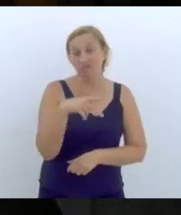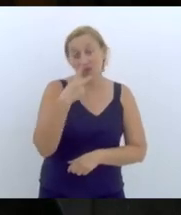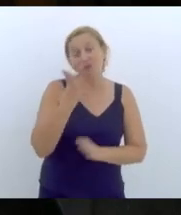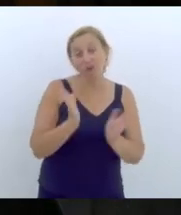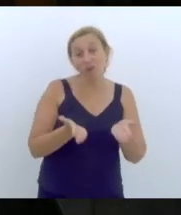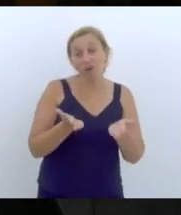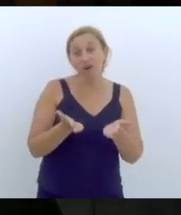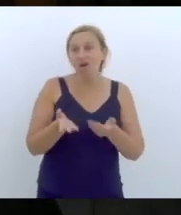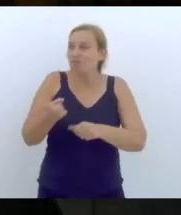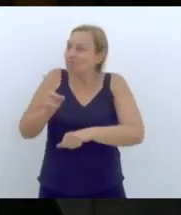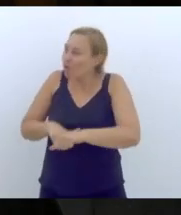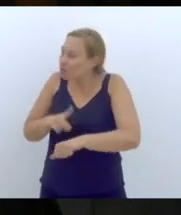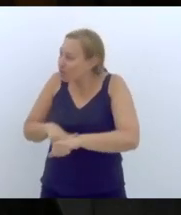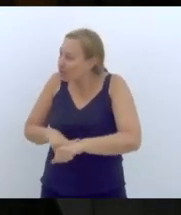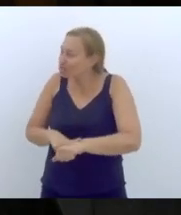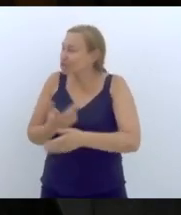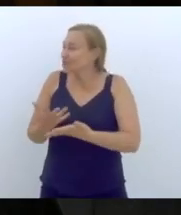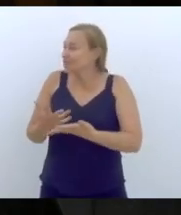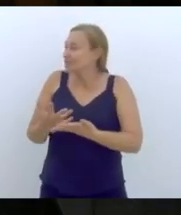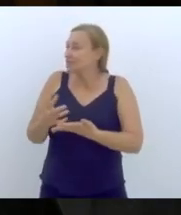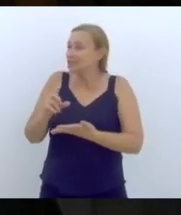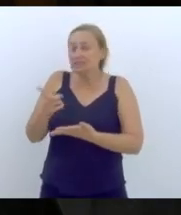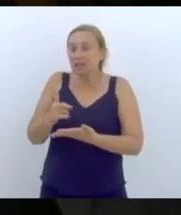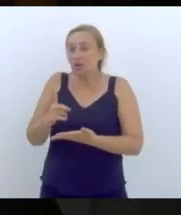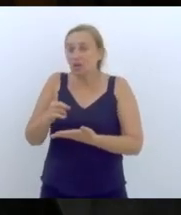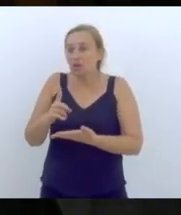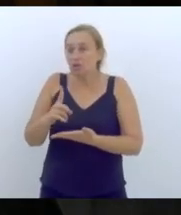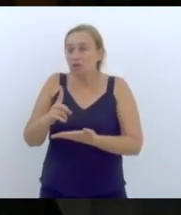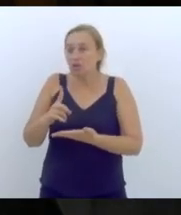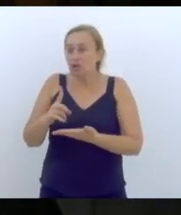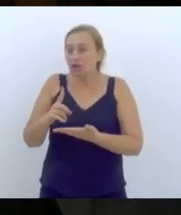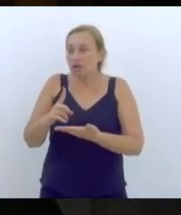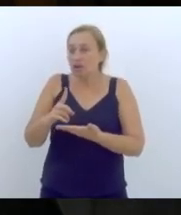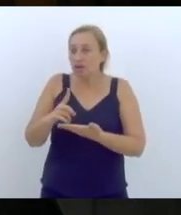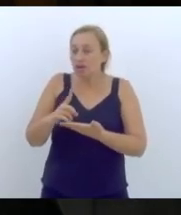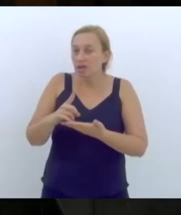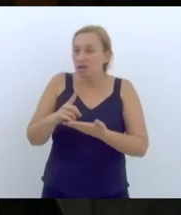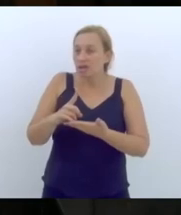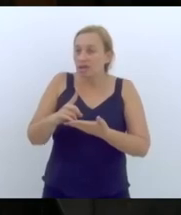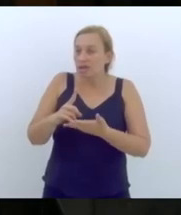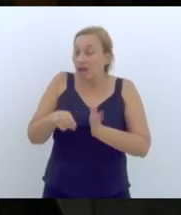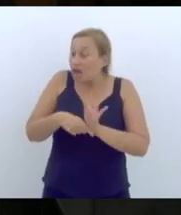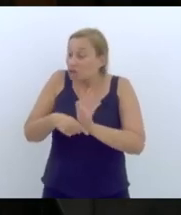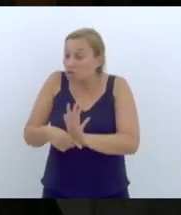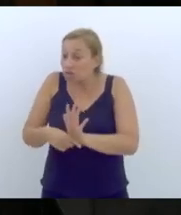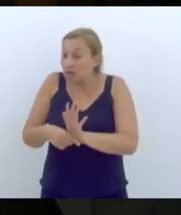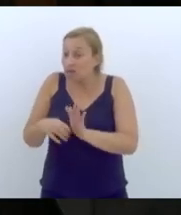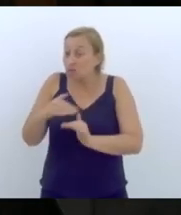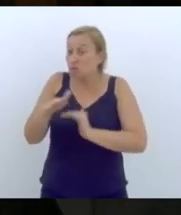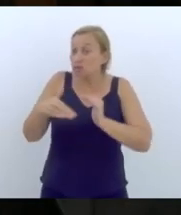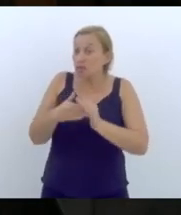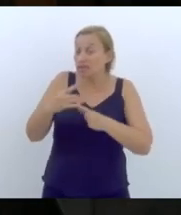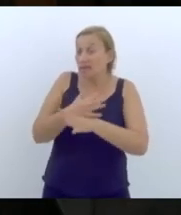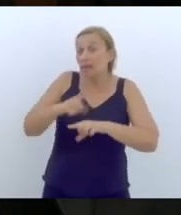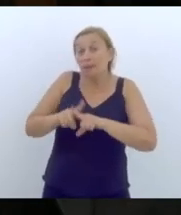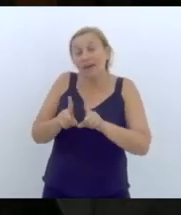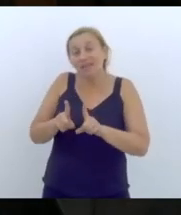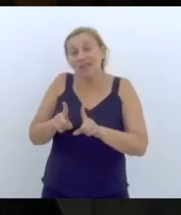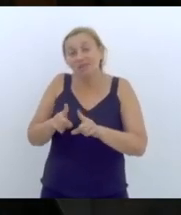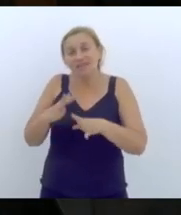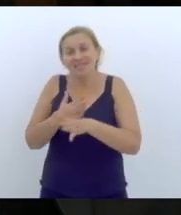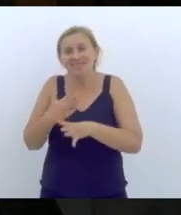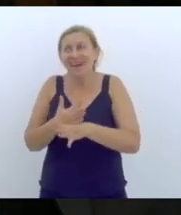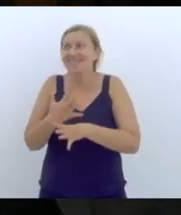agora, momento esse que ainda não foi recuperado, a cidade não se recuperou, mas é uma cidade resiliente. É